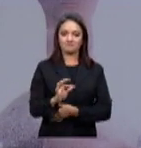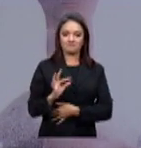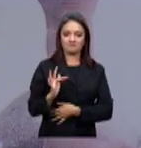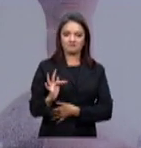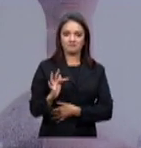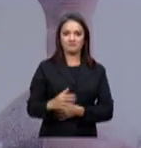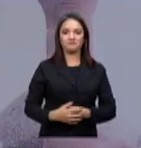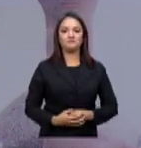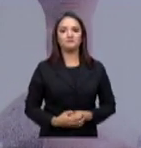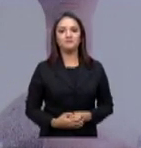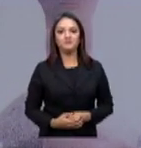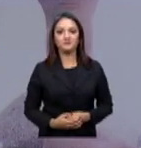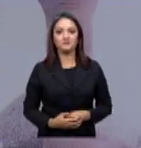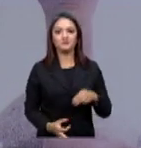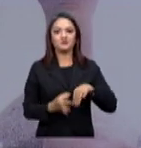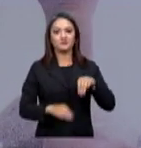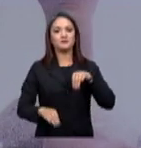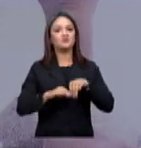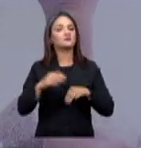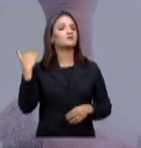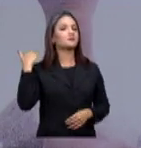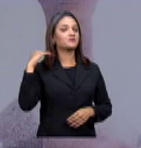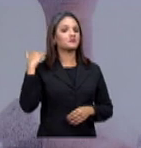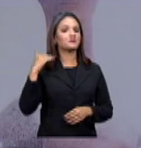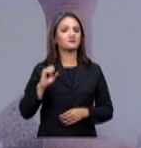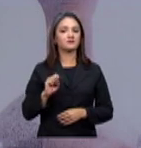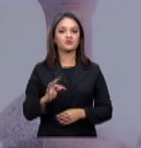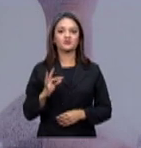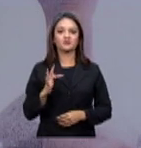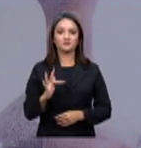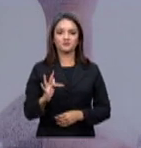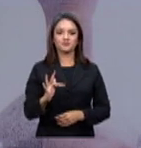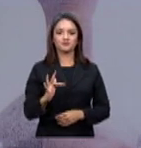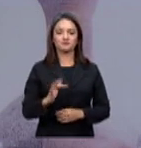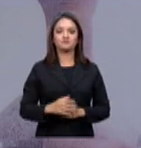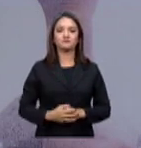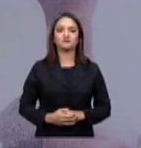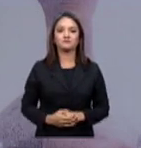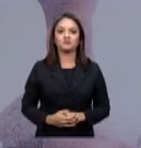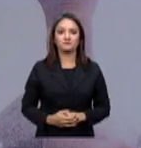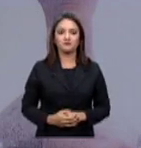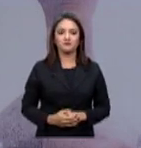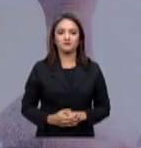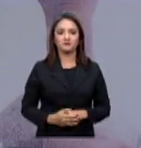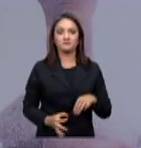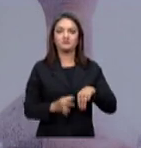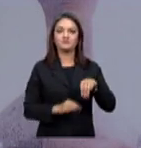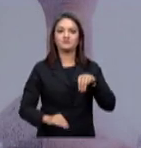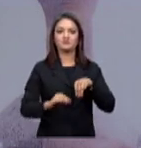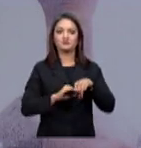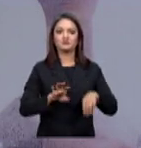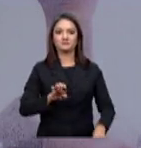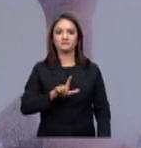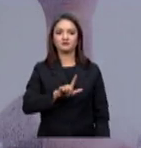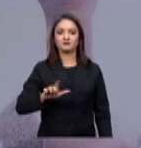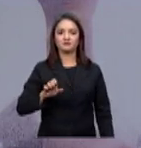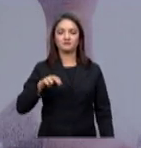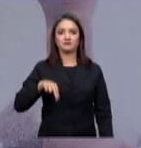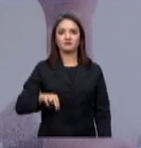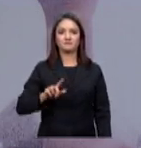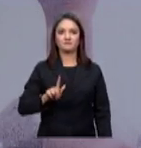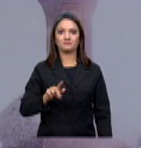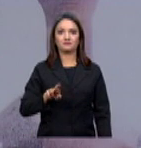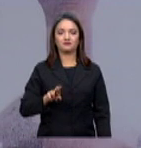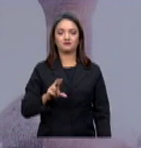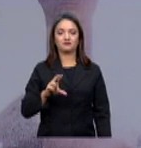sua excelência a senhora ministra Cármen Lúcia do Supremo Tribunal Federal sua excelência a senhora ministra Ellen Gracie do Supremo Tribunal